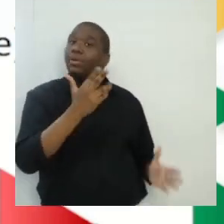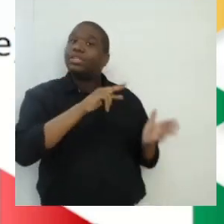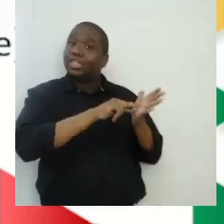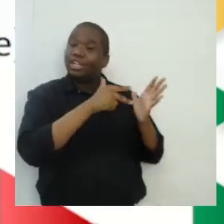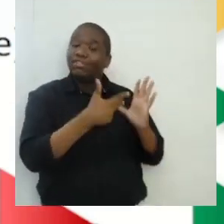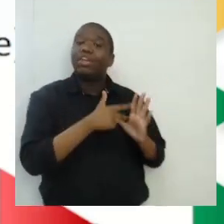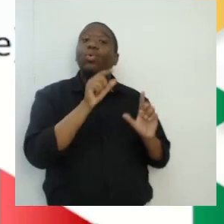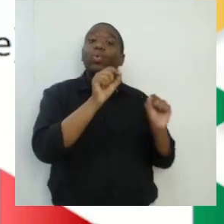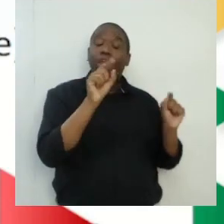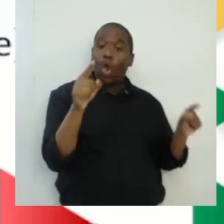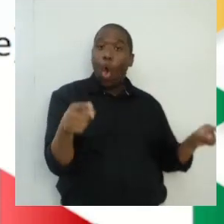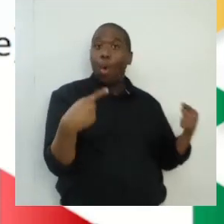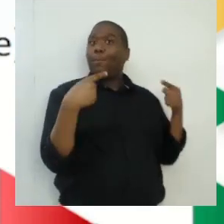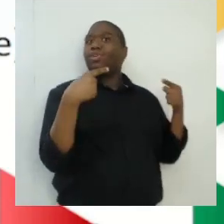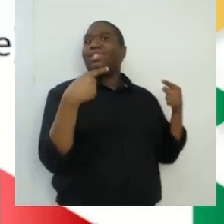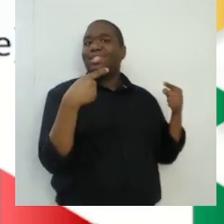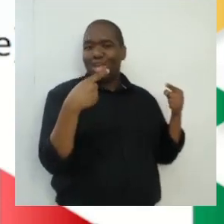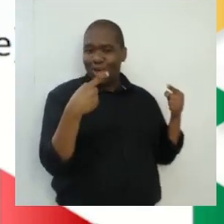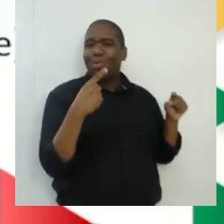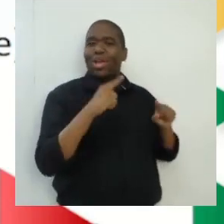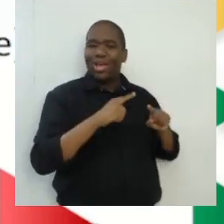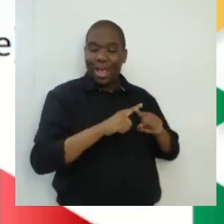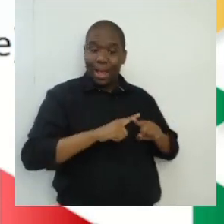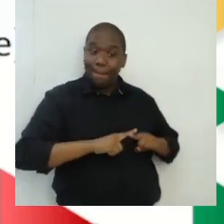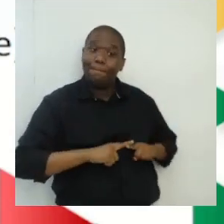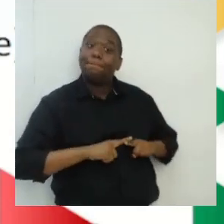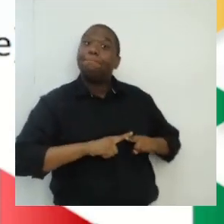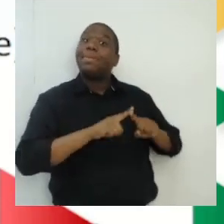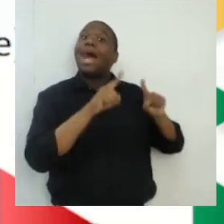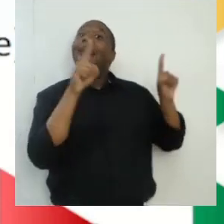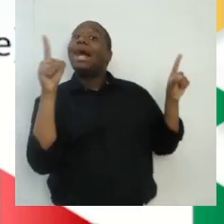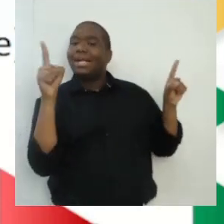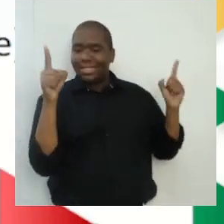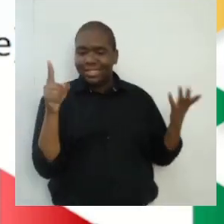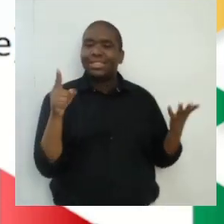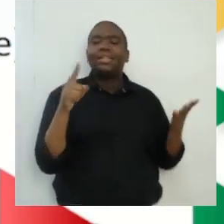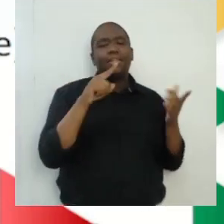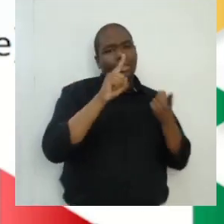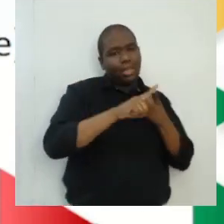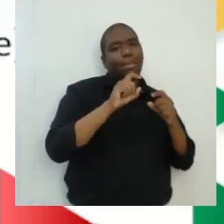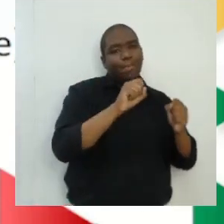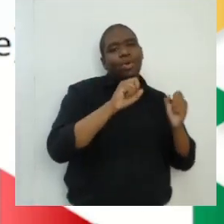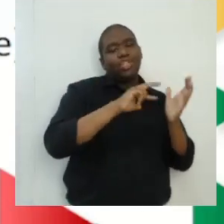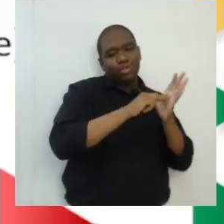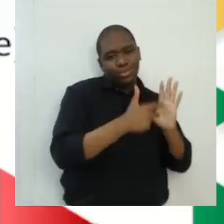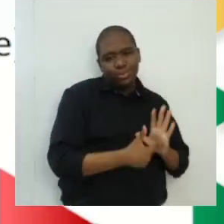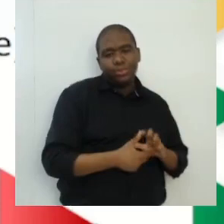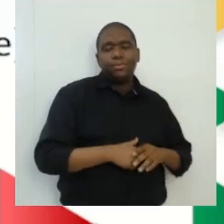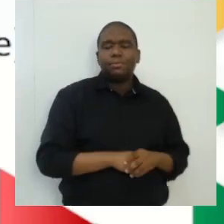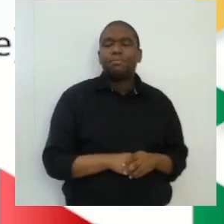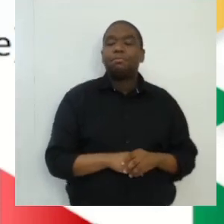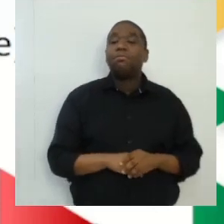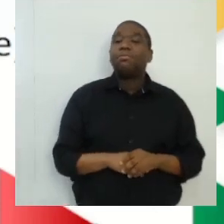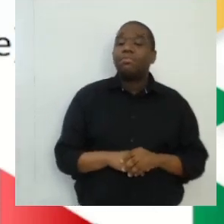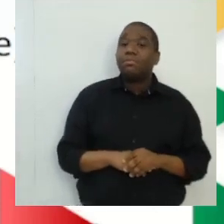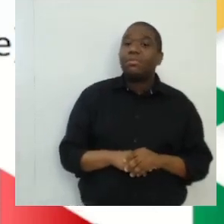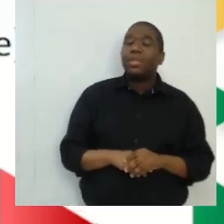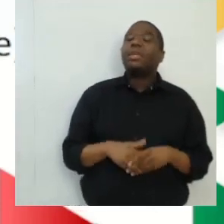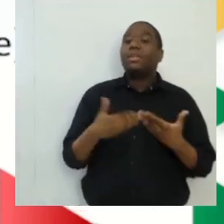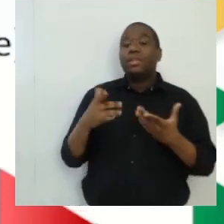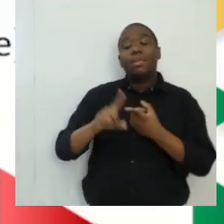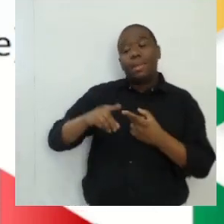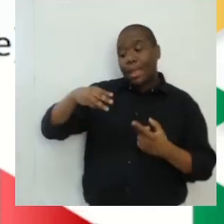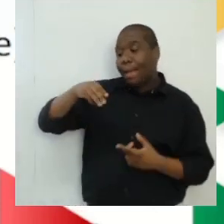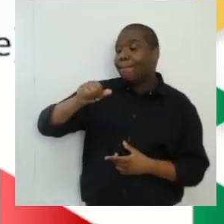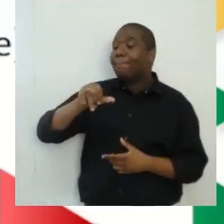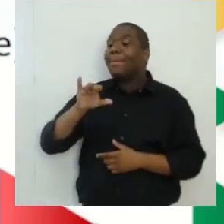uma ideia de oposição, de adversidade. Ele pode também ser substituído pelo porém. E tem o mais com o i.